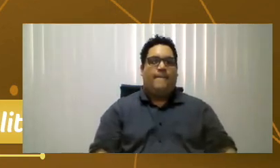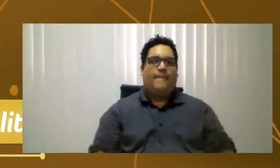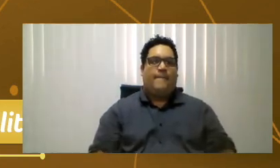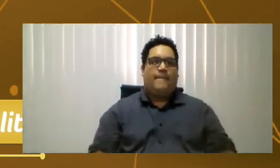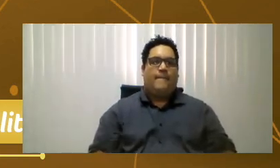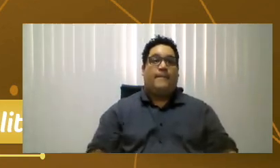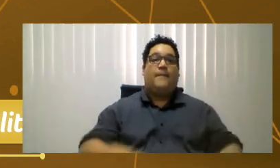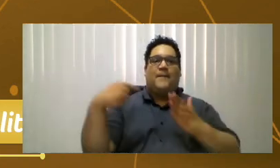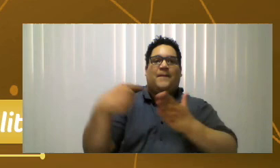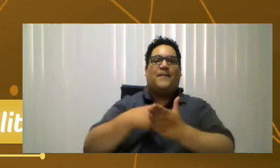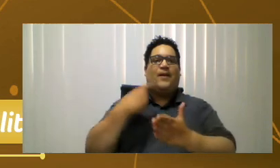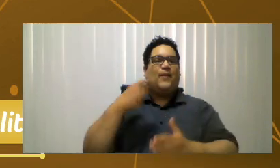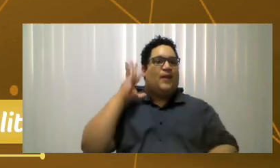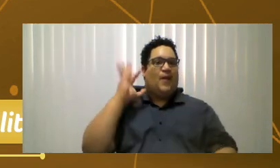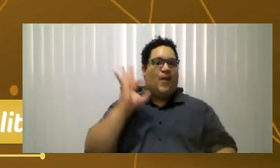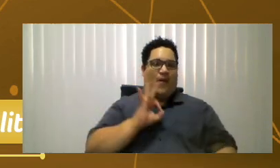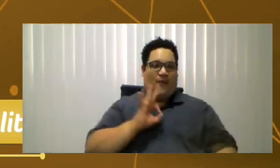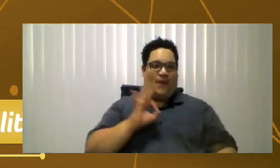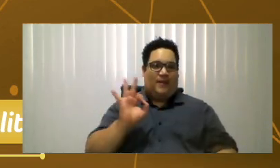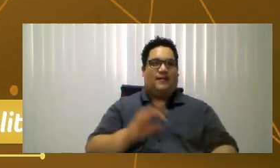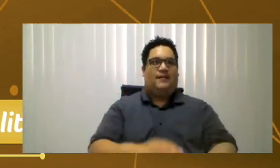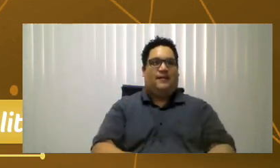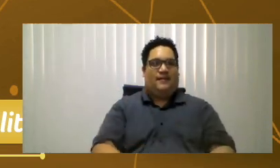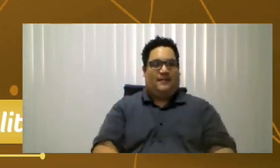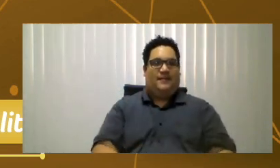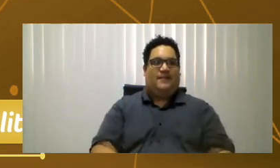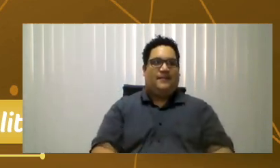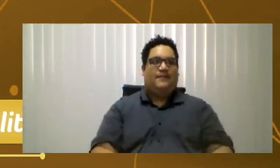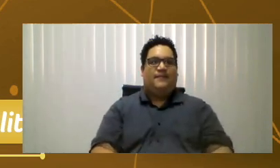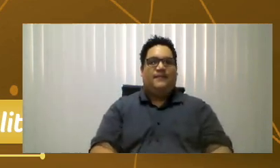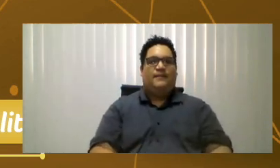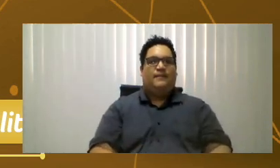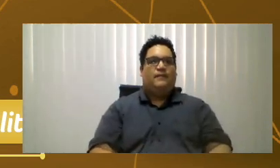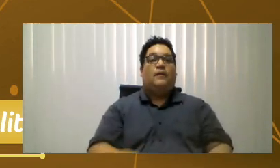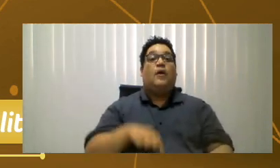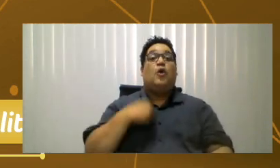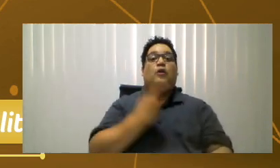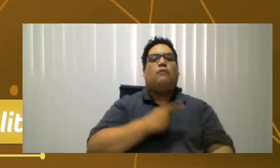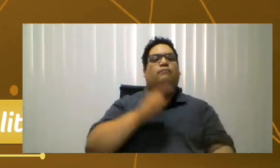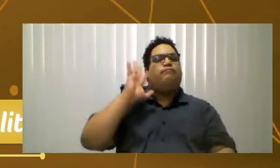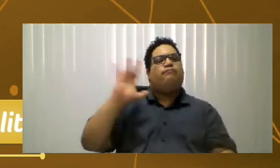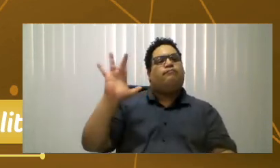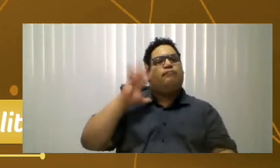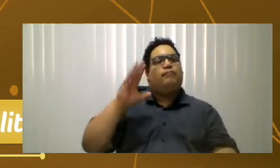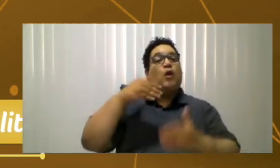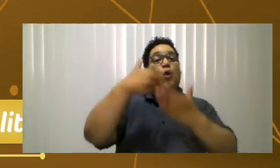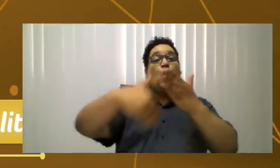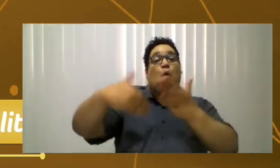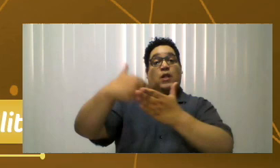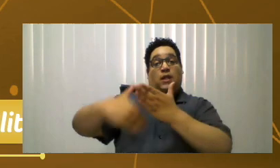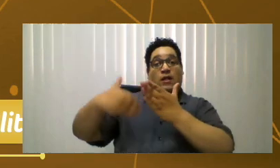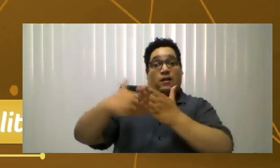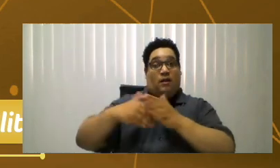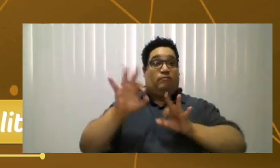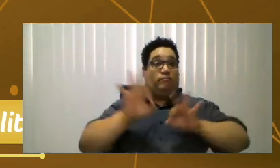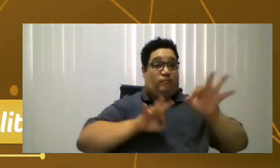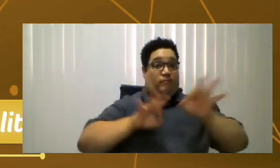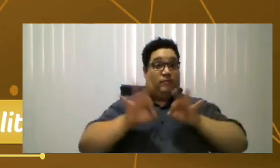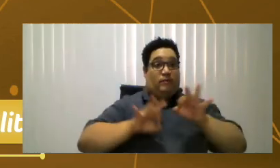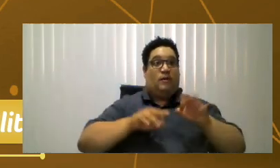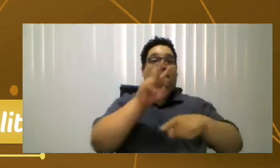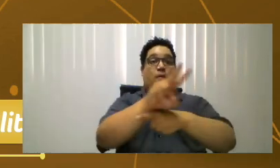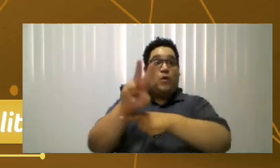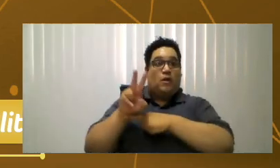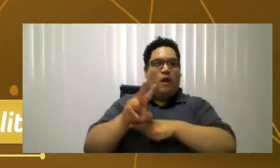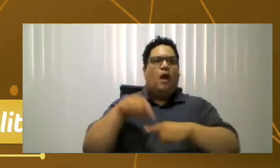Excelente pergunta. A princípio, quando a gente imaginou, depois que a gente fez a contratação do monitoramento, que a